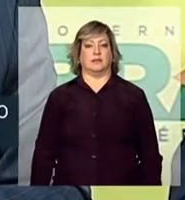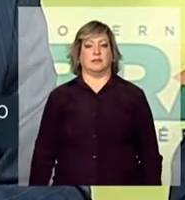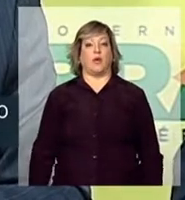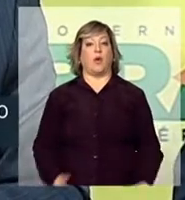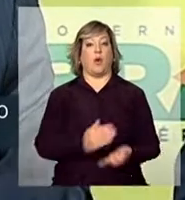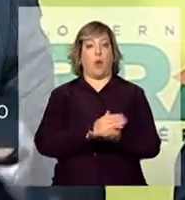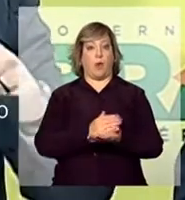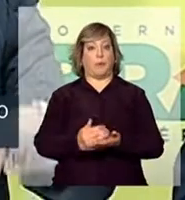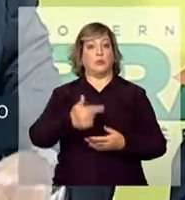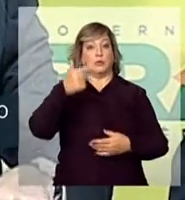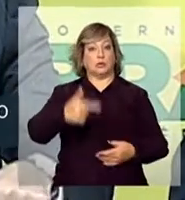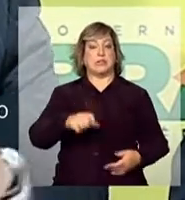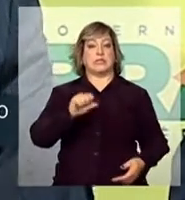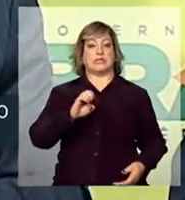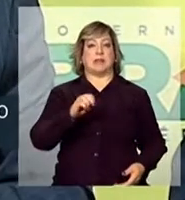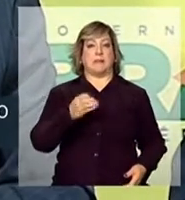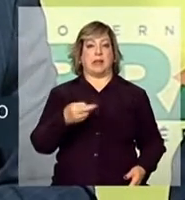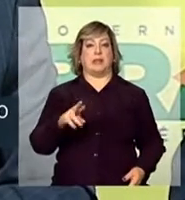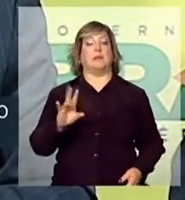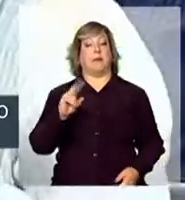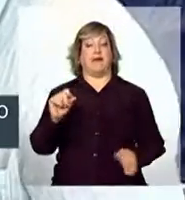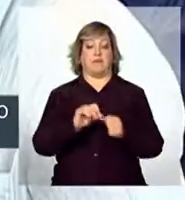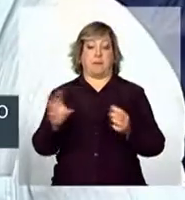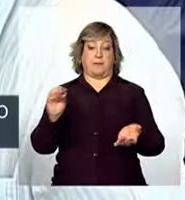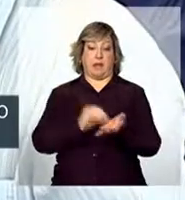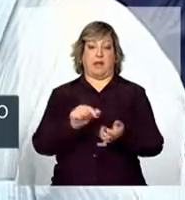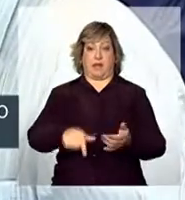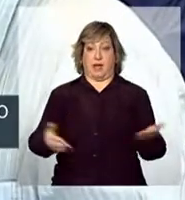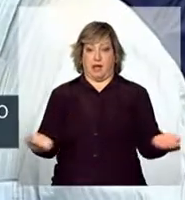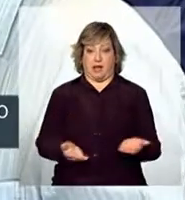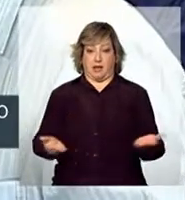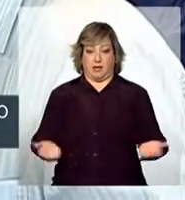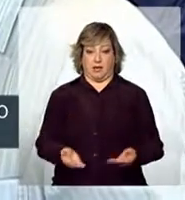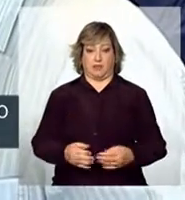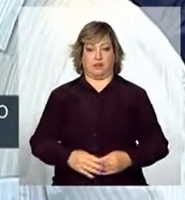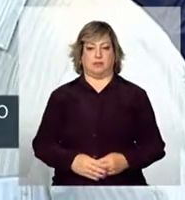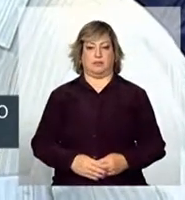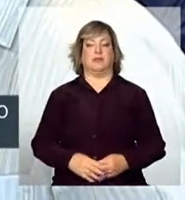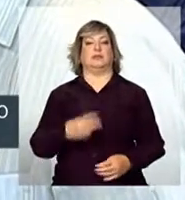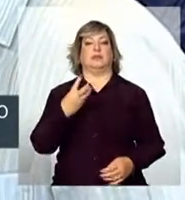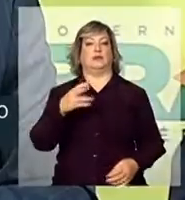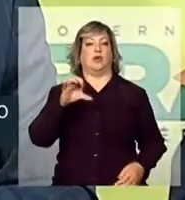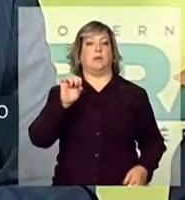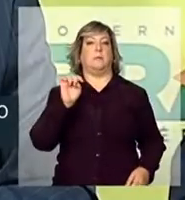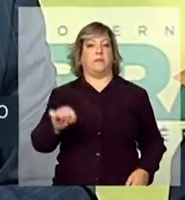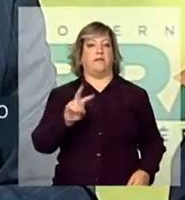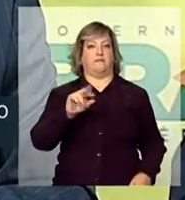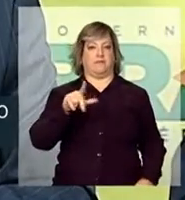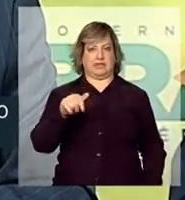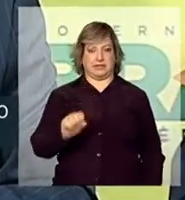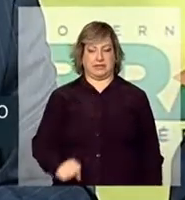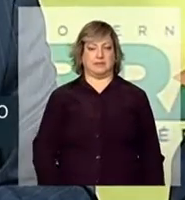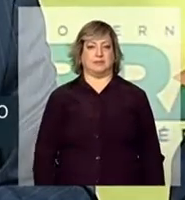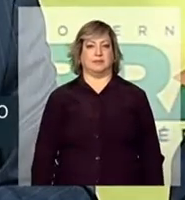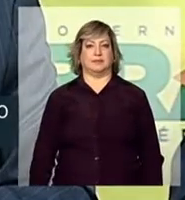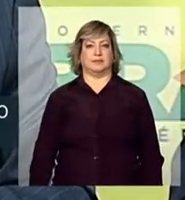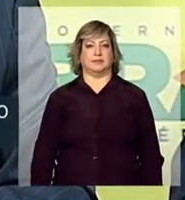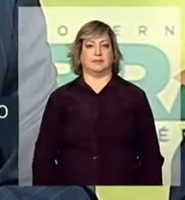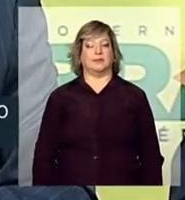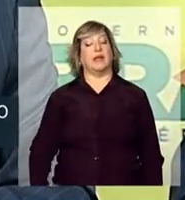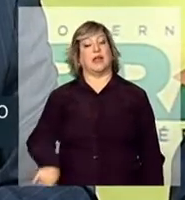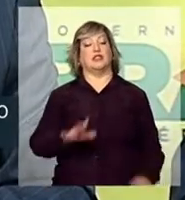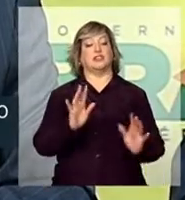começa o segundo semestre umas a matrícula vai fazer agora dia 10 39 mil vagas o que